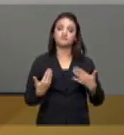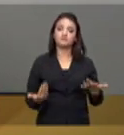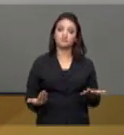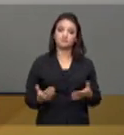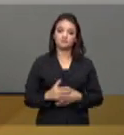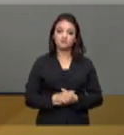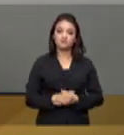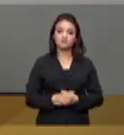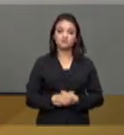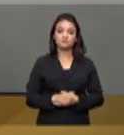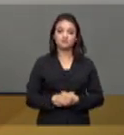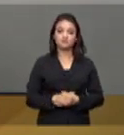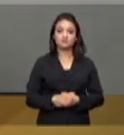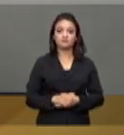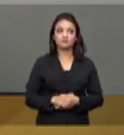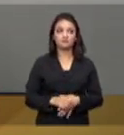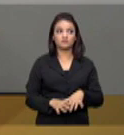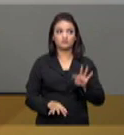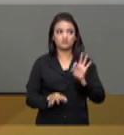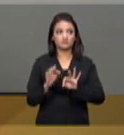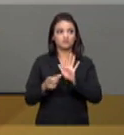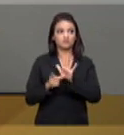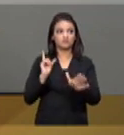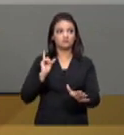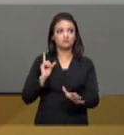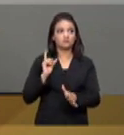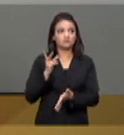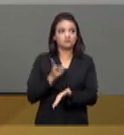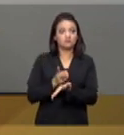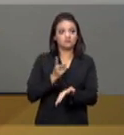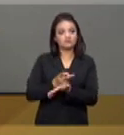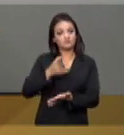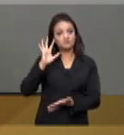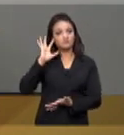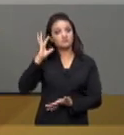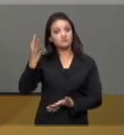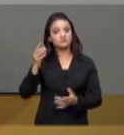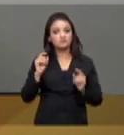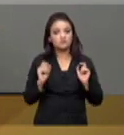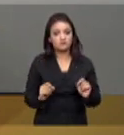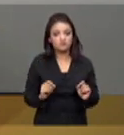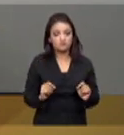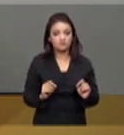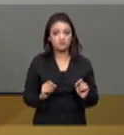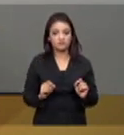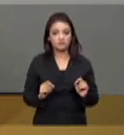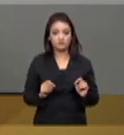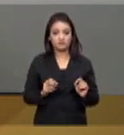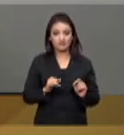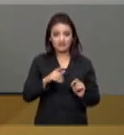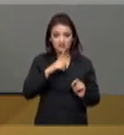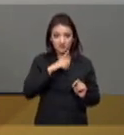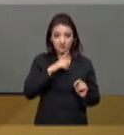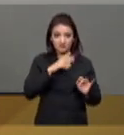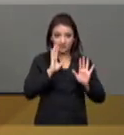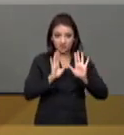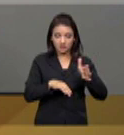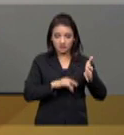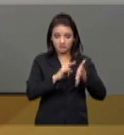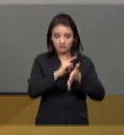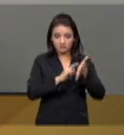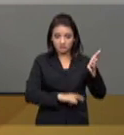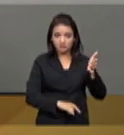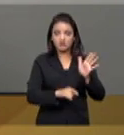no julgado embargado, prevaleceu o entendimento, segundo o qual, conquanto se tenha a escrituração